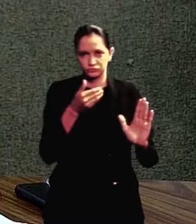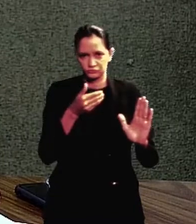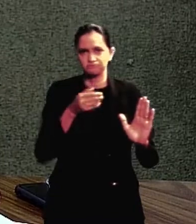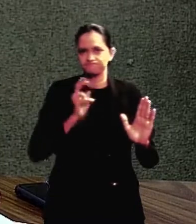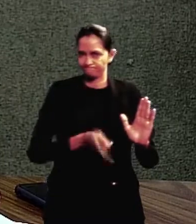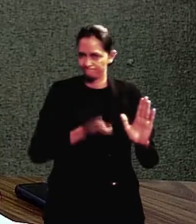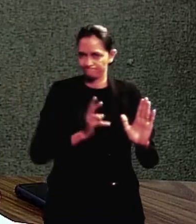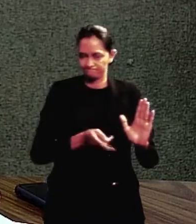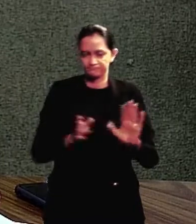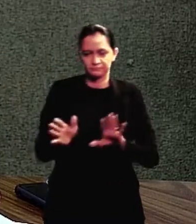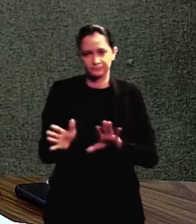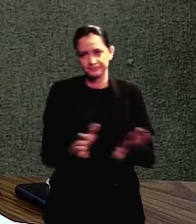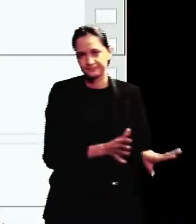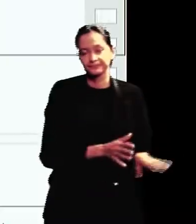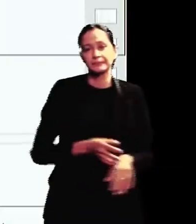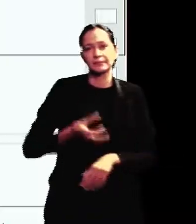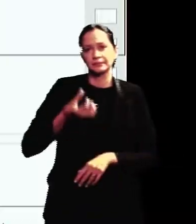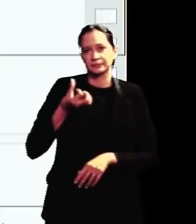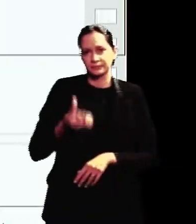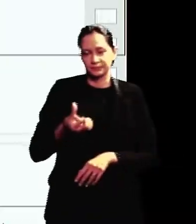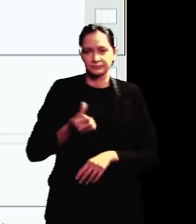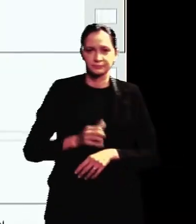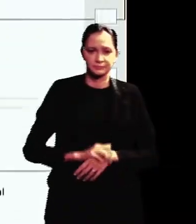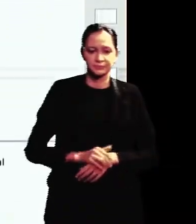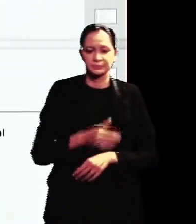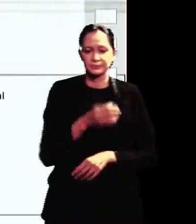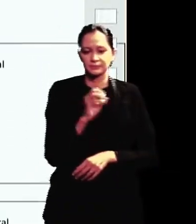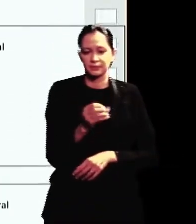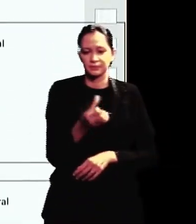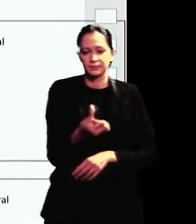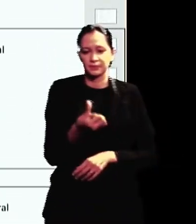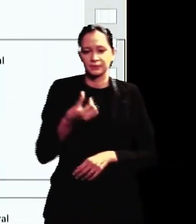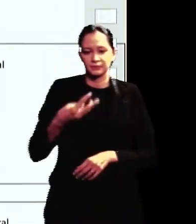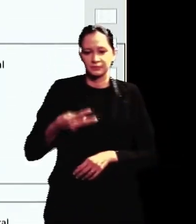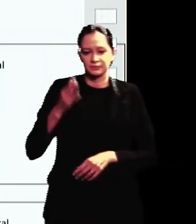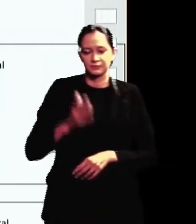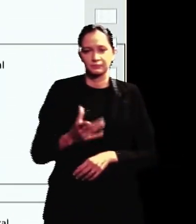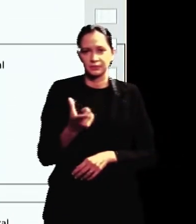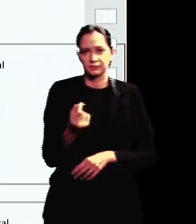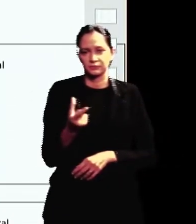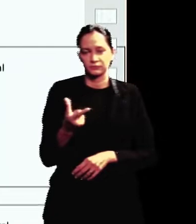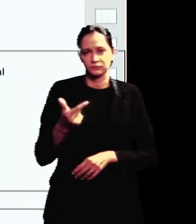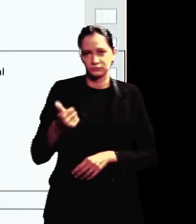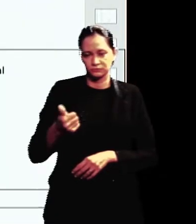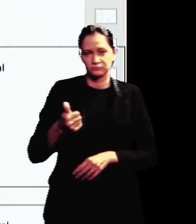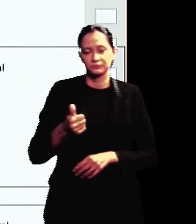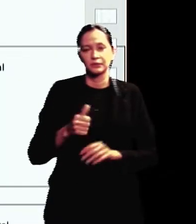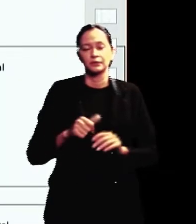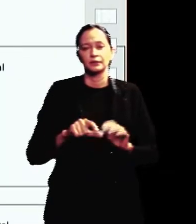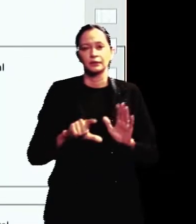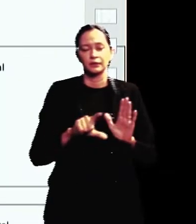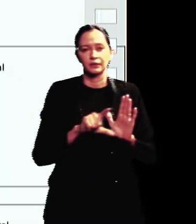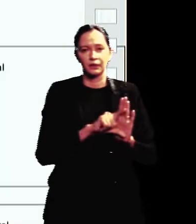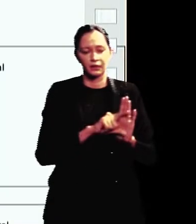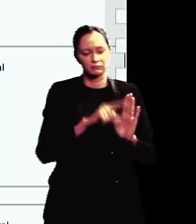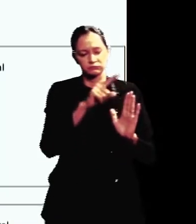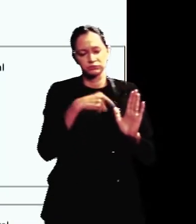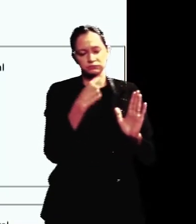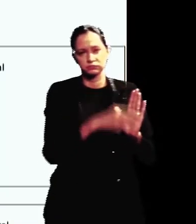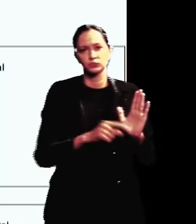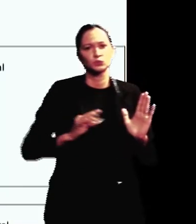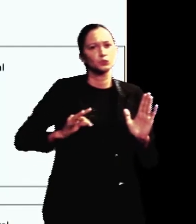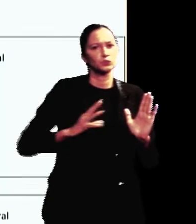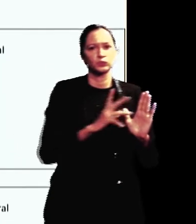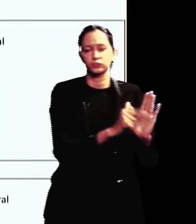mantido. Item 6, veto de número 063/21, veto integral ao autógrafo de lei de número 109,